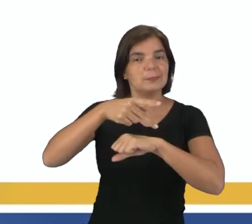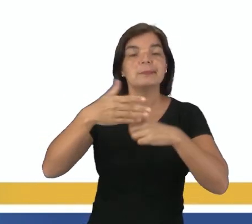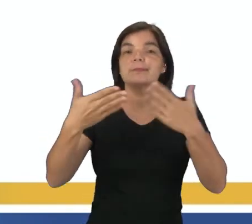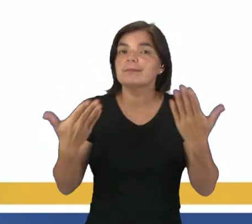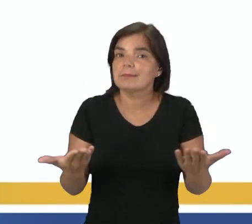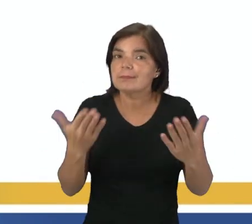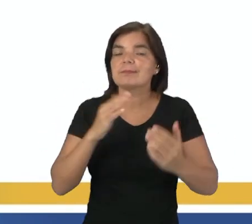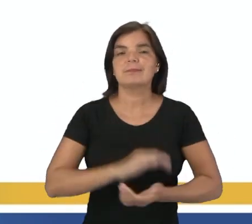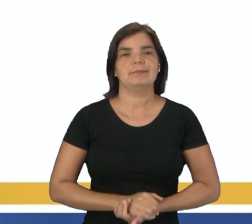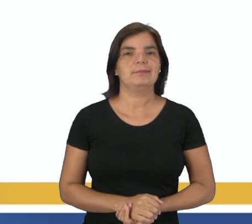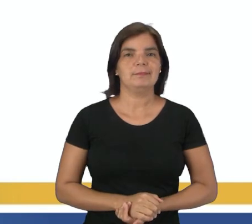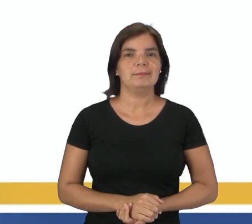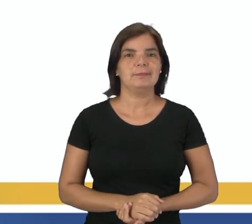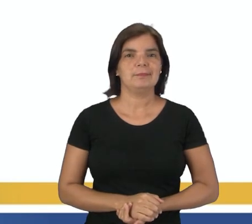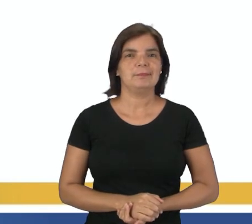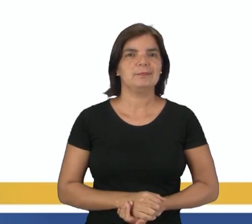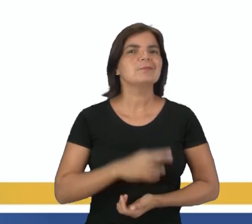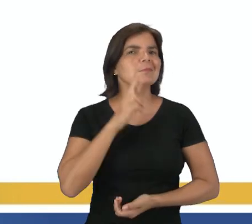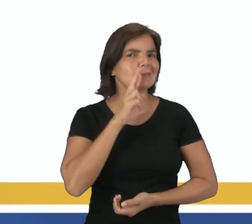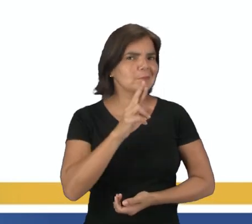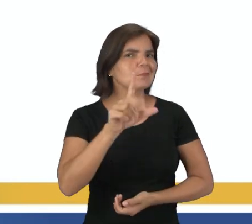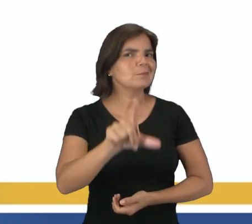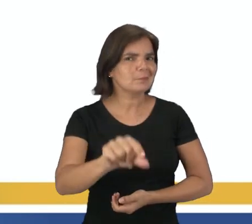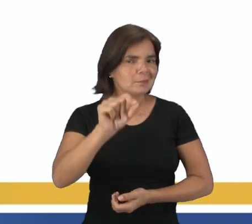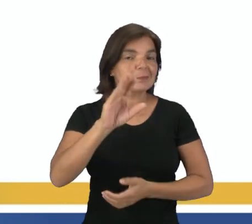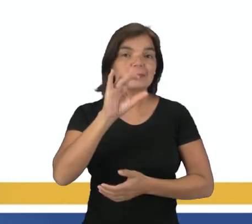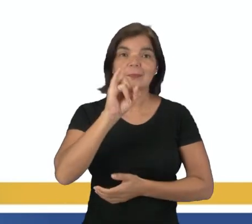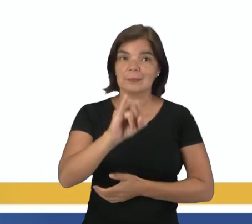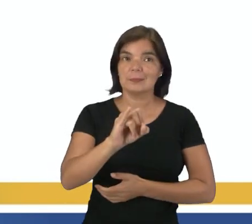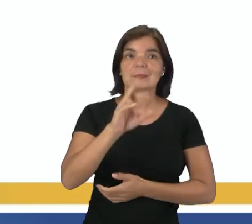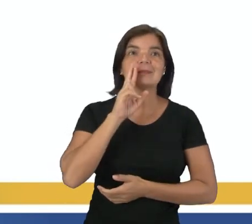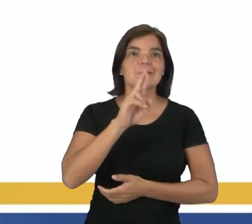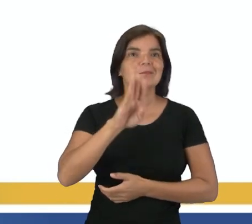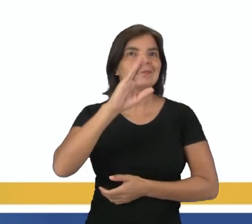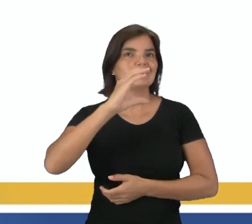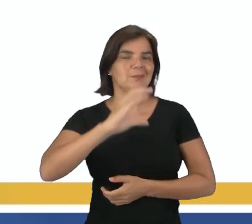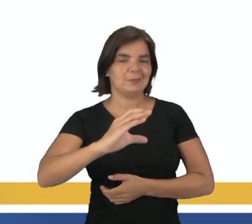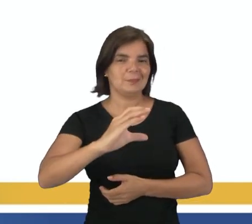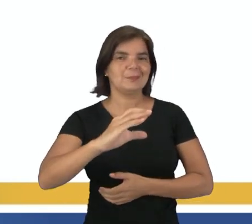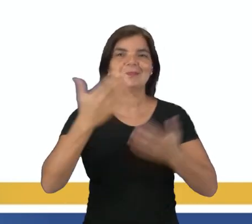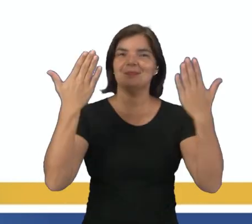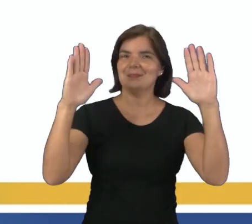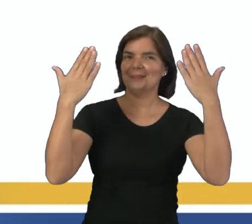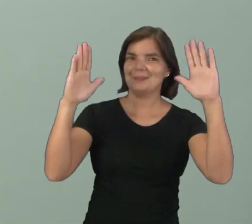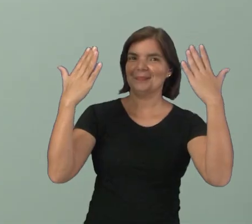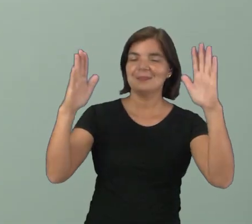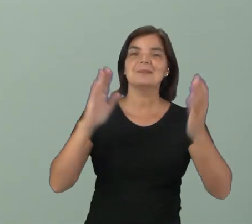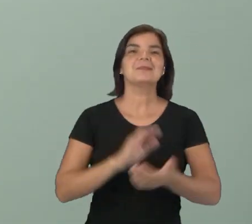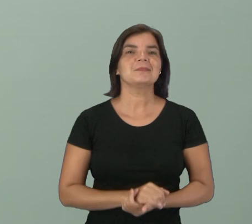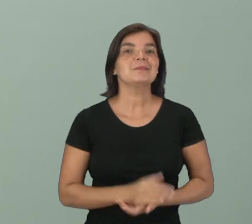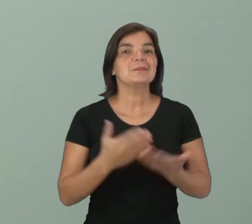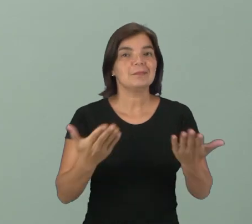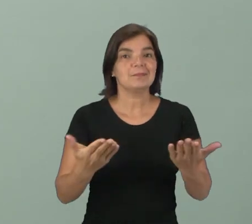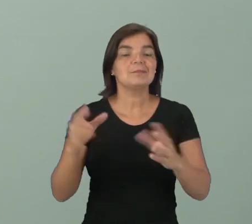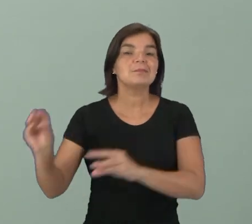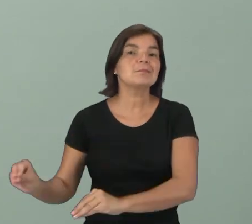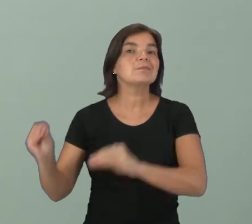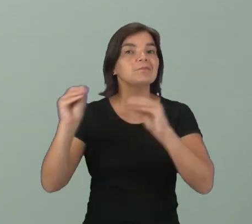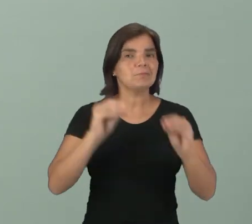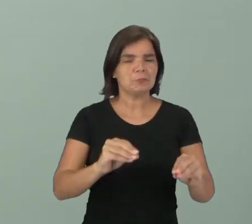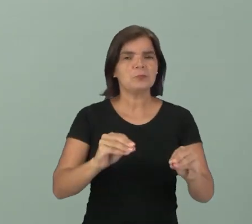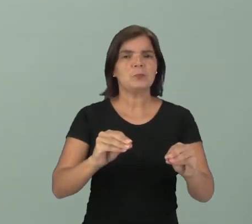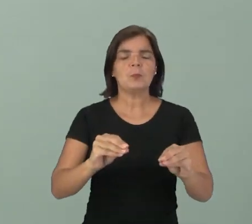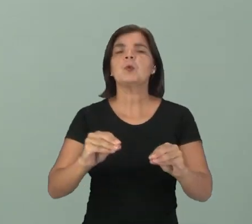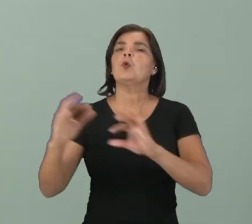do país E aí fez a sua escolha se você escolheu a letra z Tá certo deslocamento